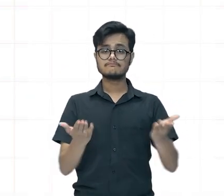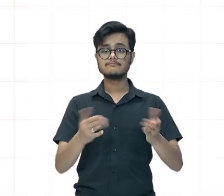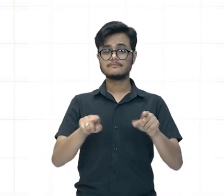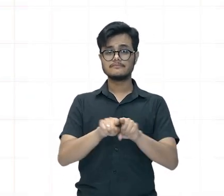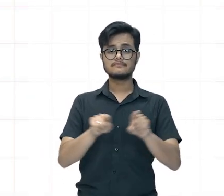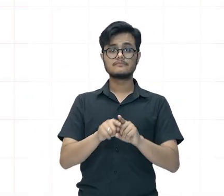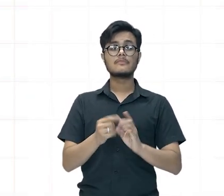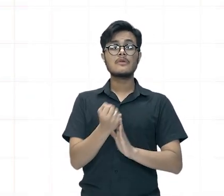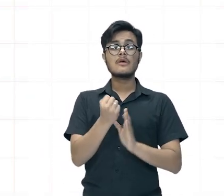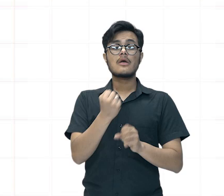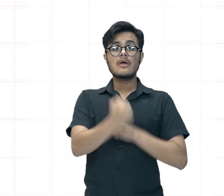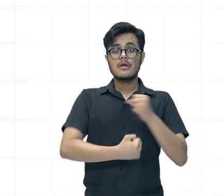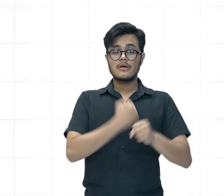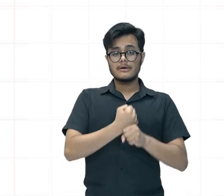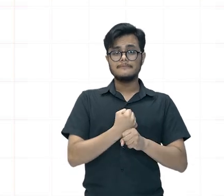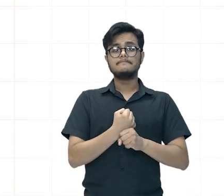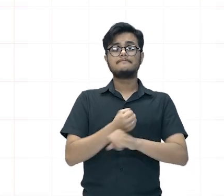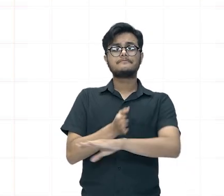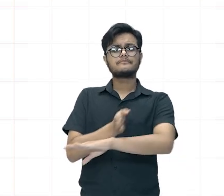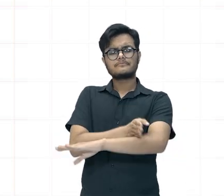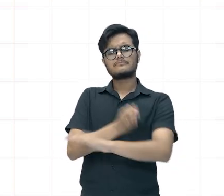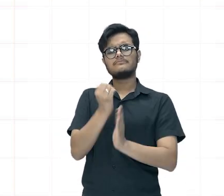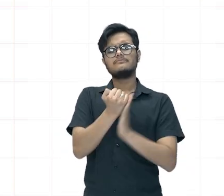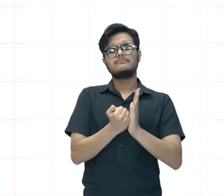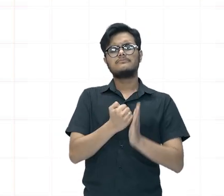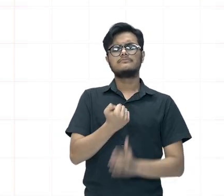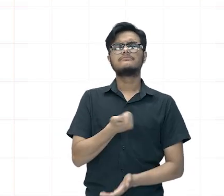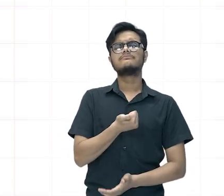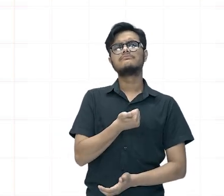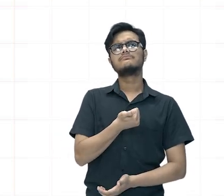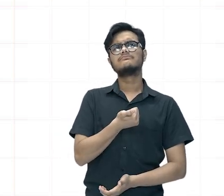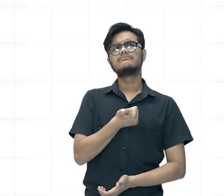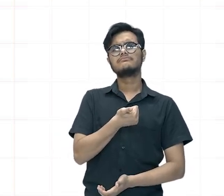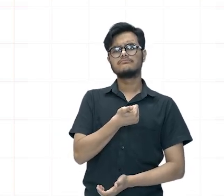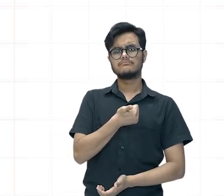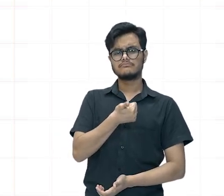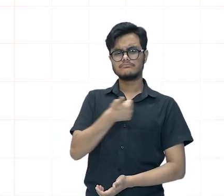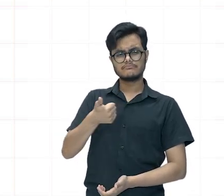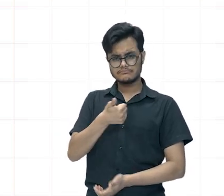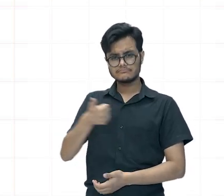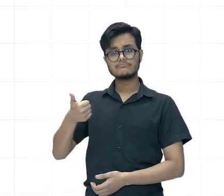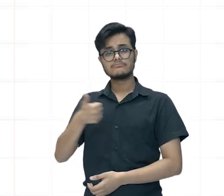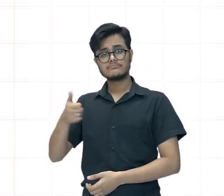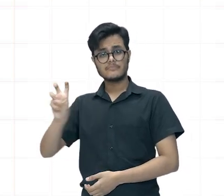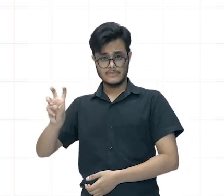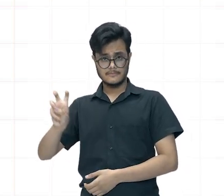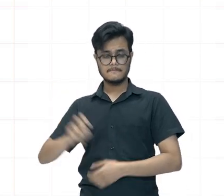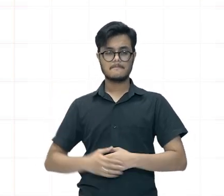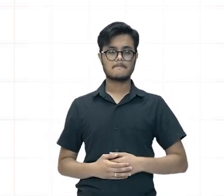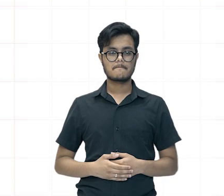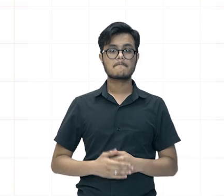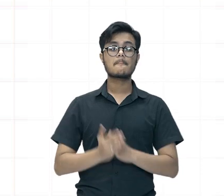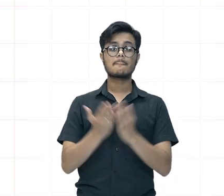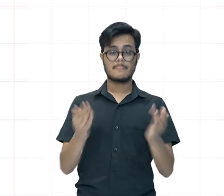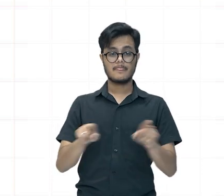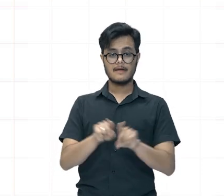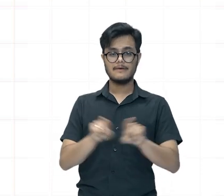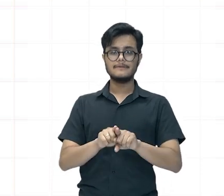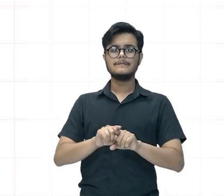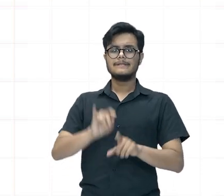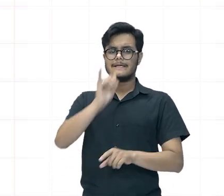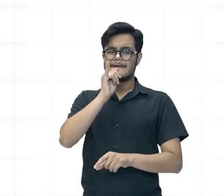seu amadurecimento na Baixa Idade Média, dos séculos 11 a 15. Surge, assim,